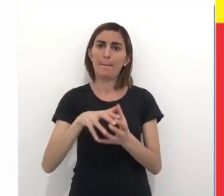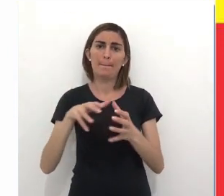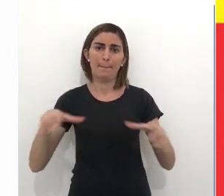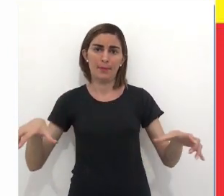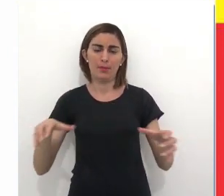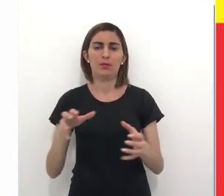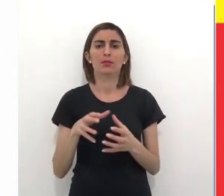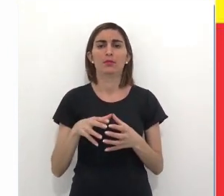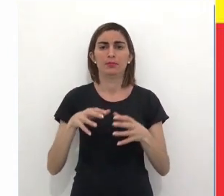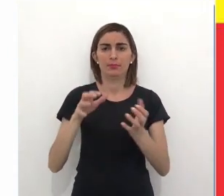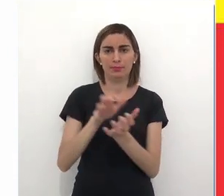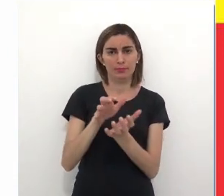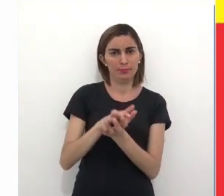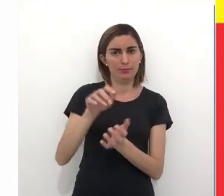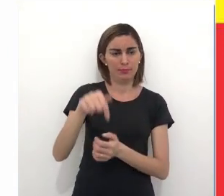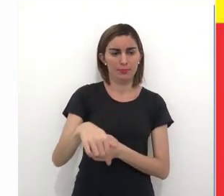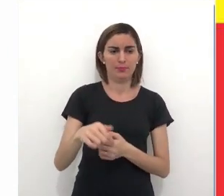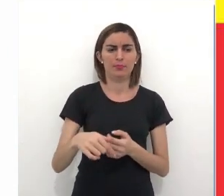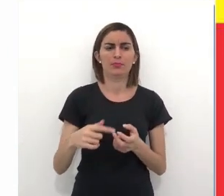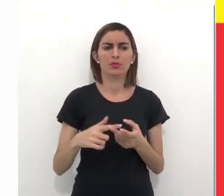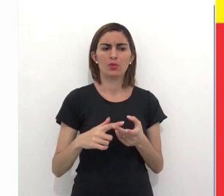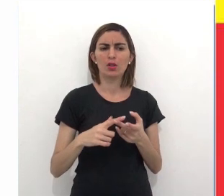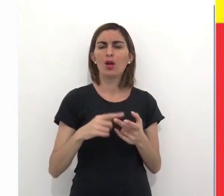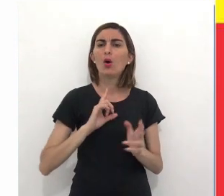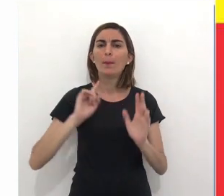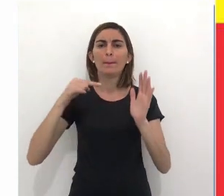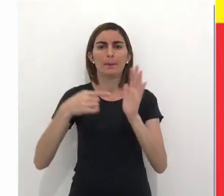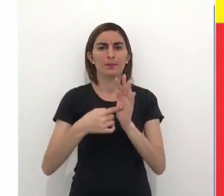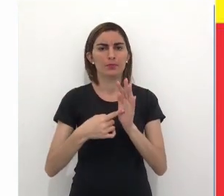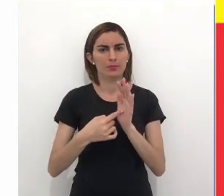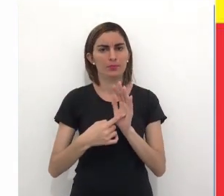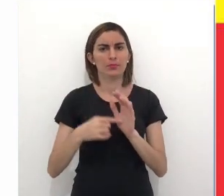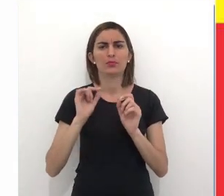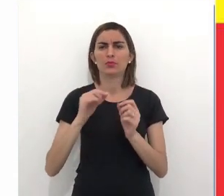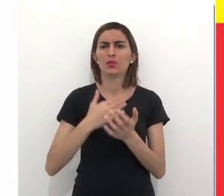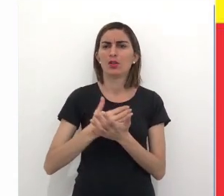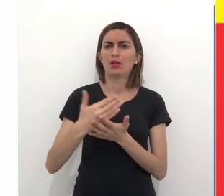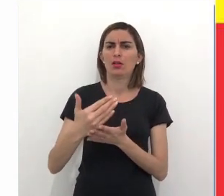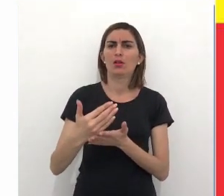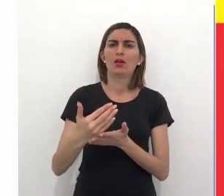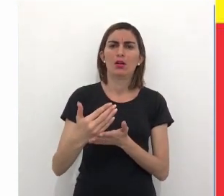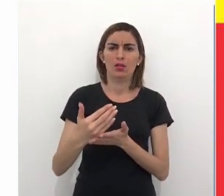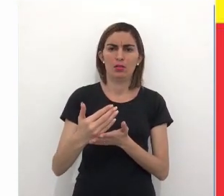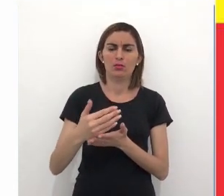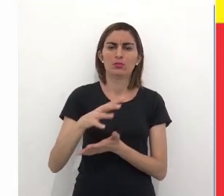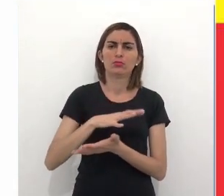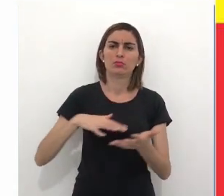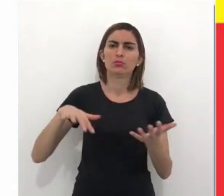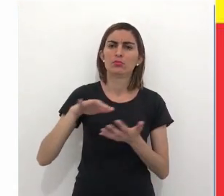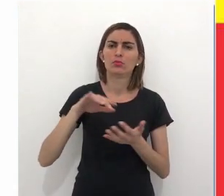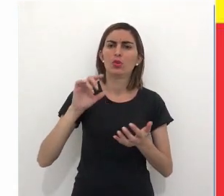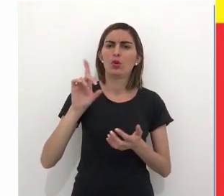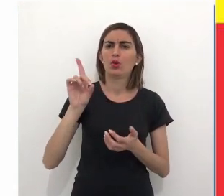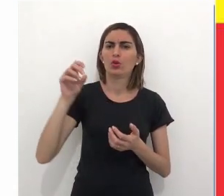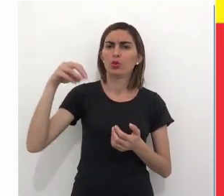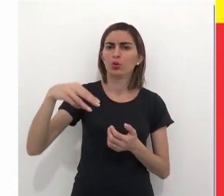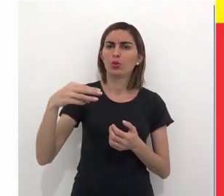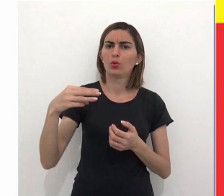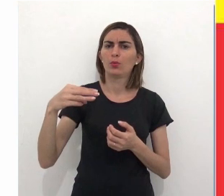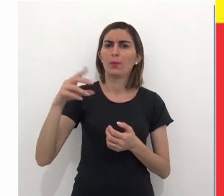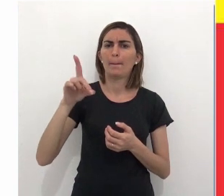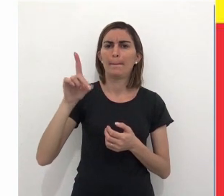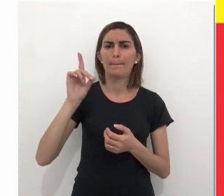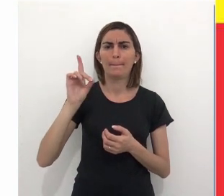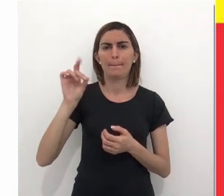de caráter conservador e absolutista. Teve como objetivo inicial a recondução de Dom